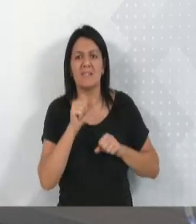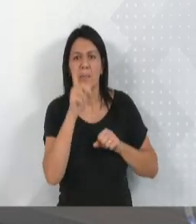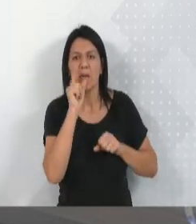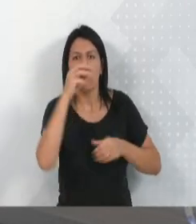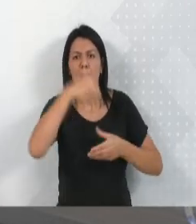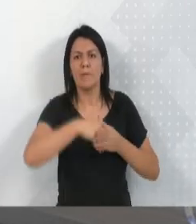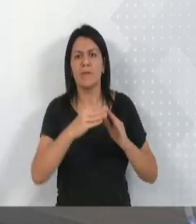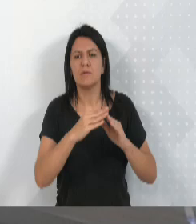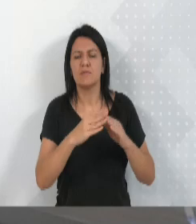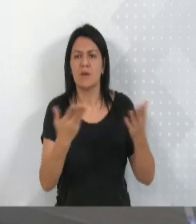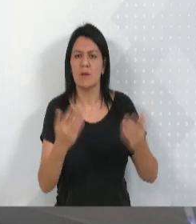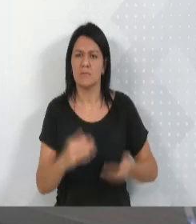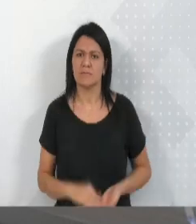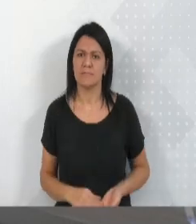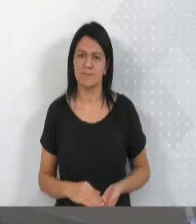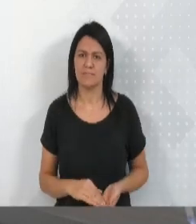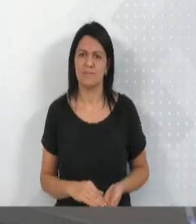ao